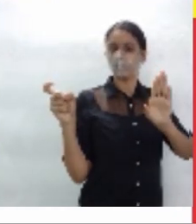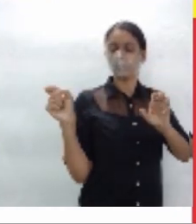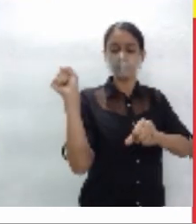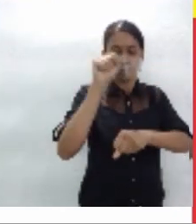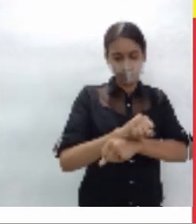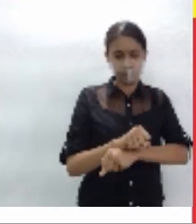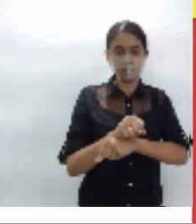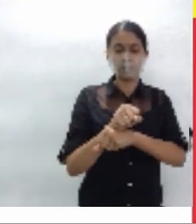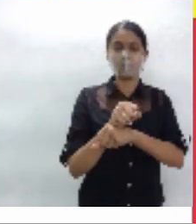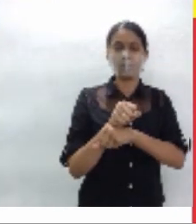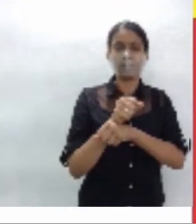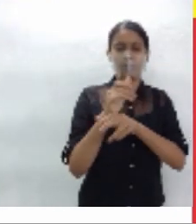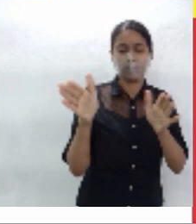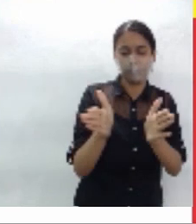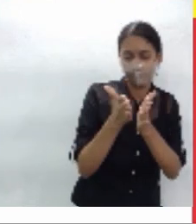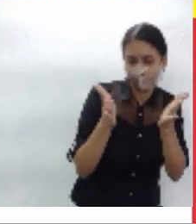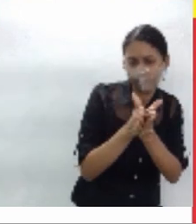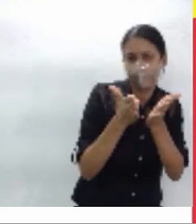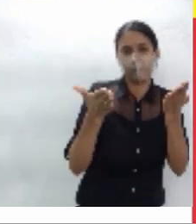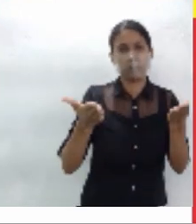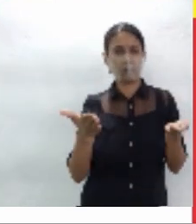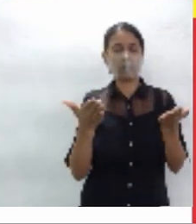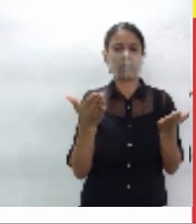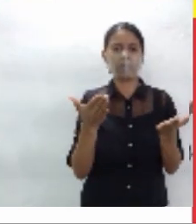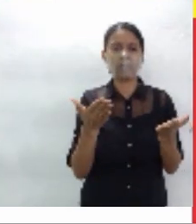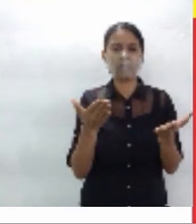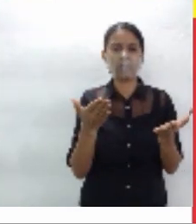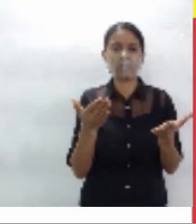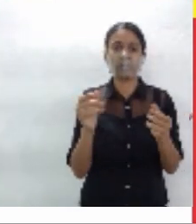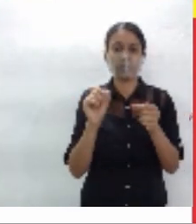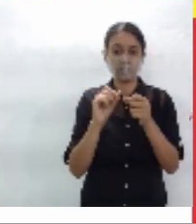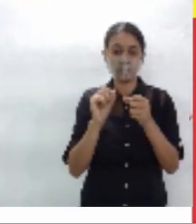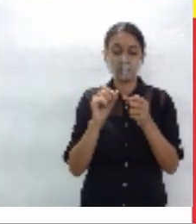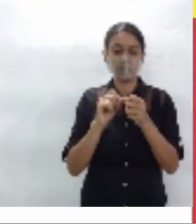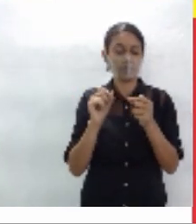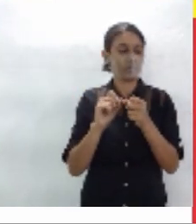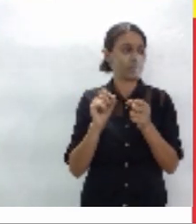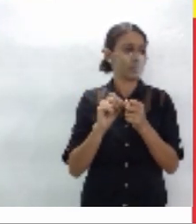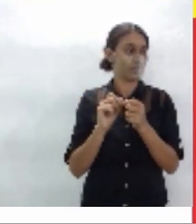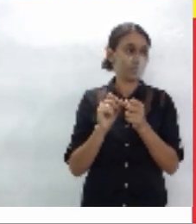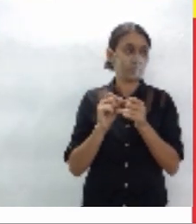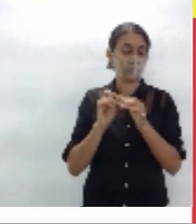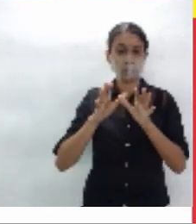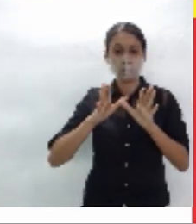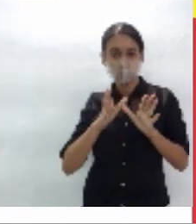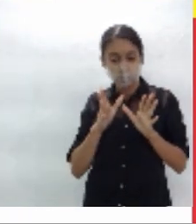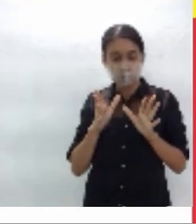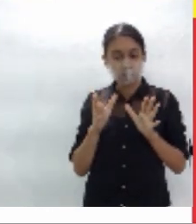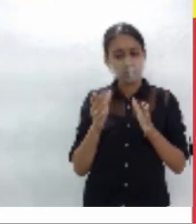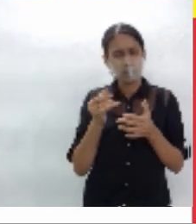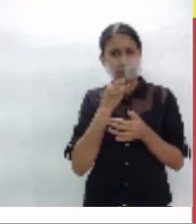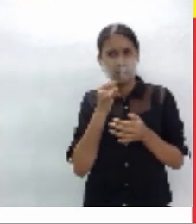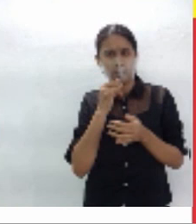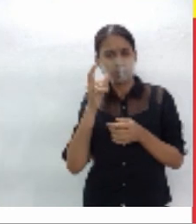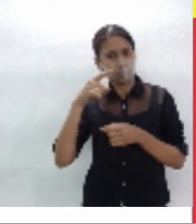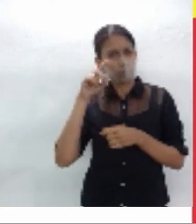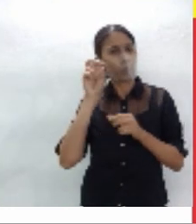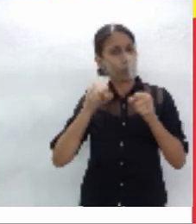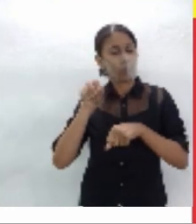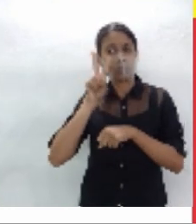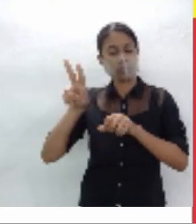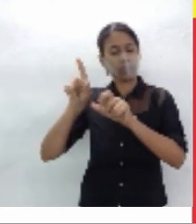da miséria. Destacaram-se líderes carismáticos que mobilizaram em massas. Foi o caso de Gandhi, que você está acompanhando aí na